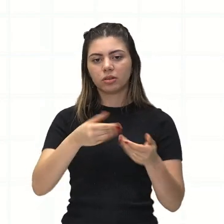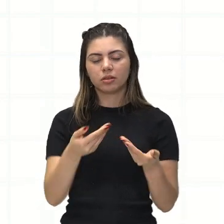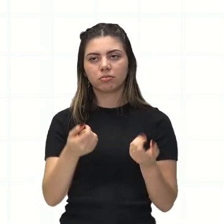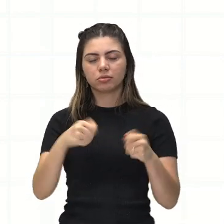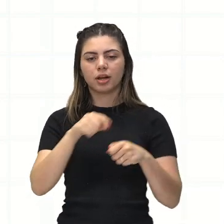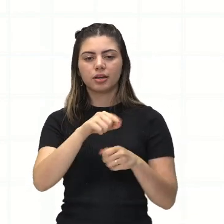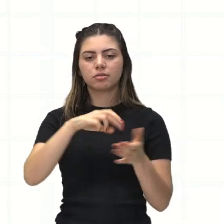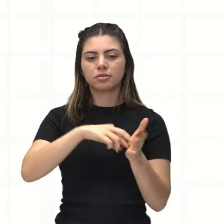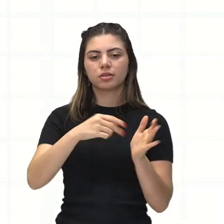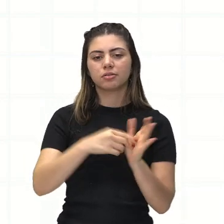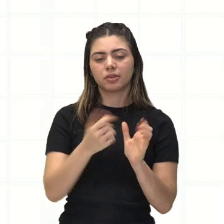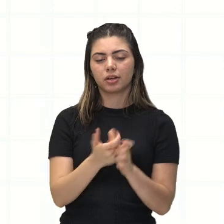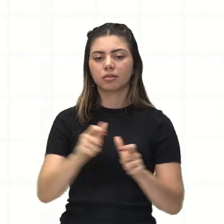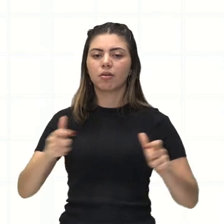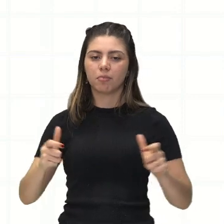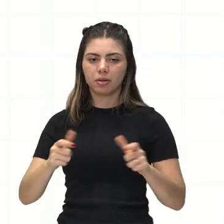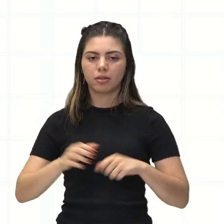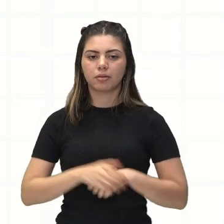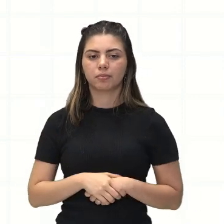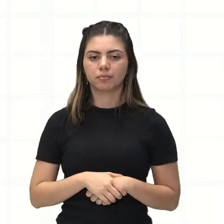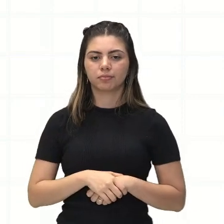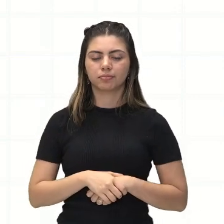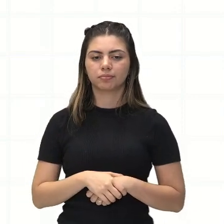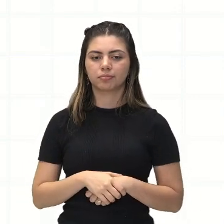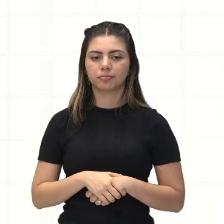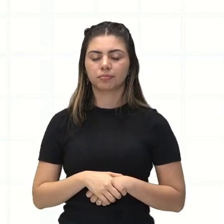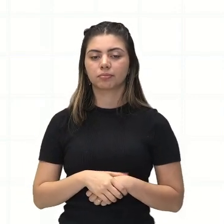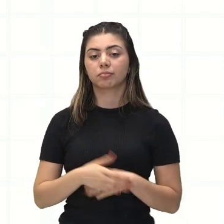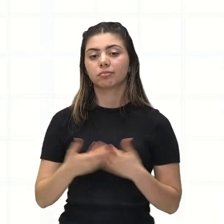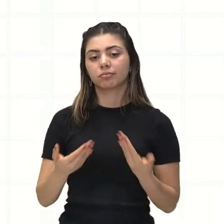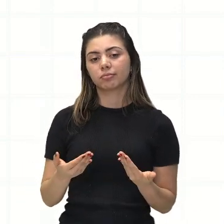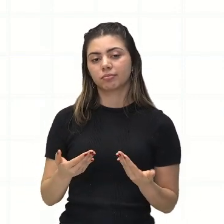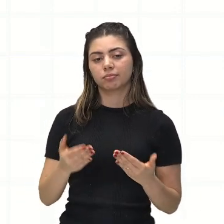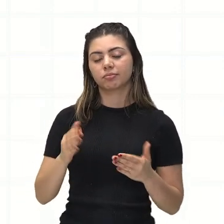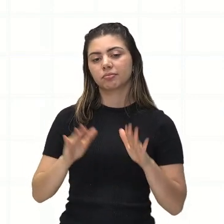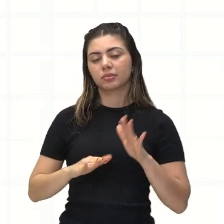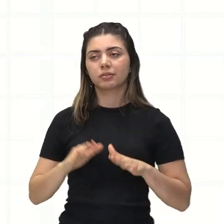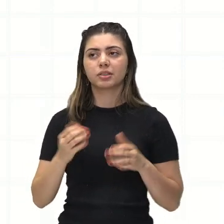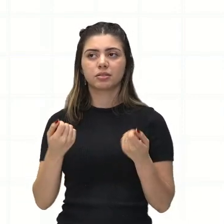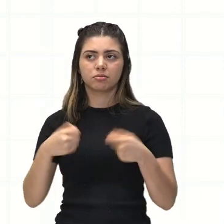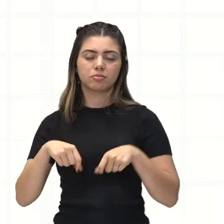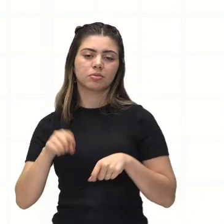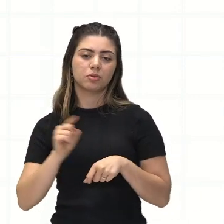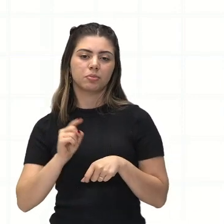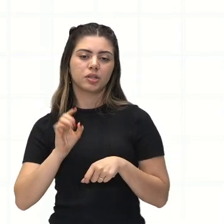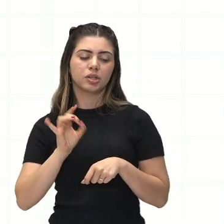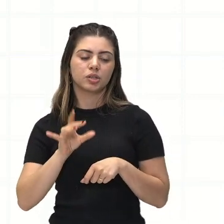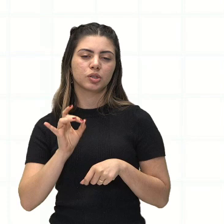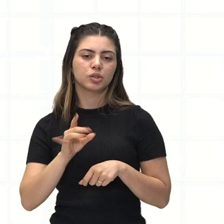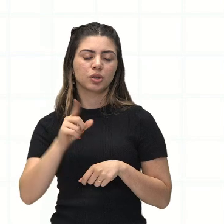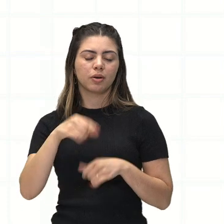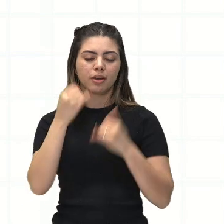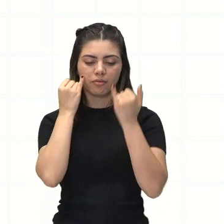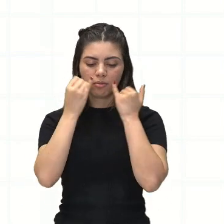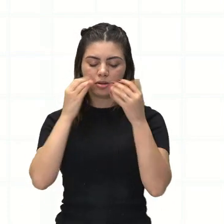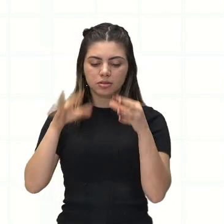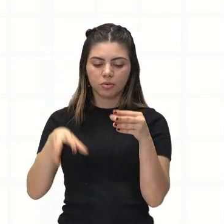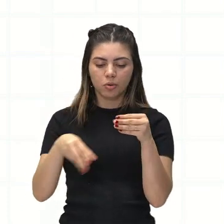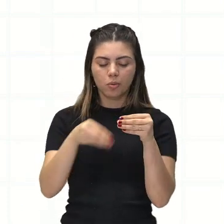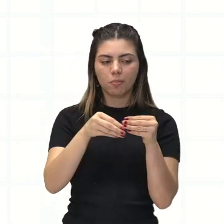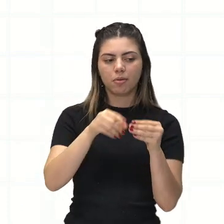seu significado. Muitas vezes ele não é completamente necessário, ele agrega uma informação ao